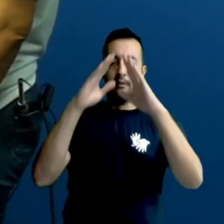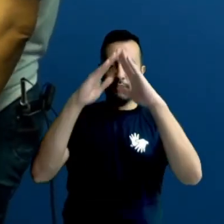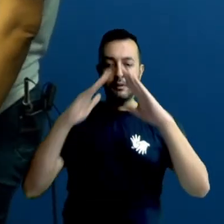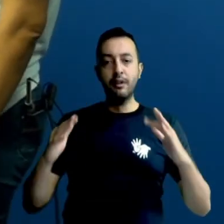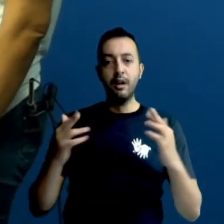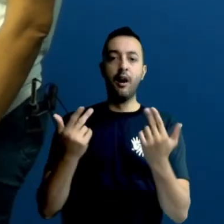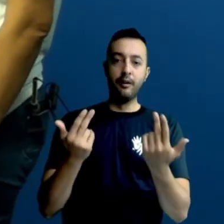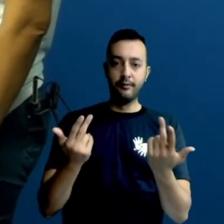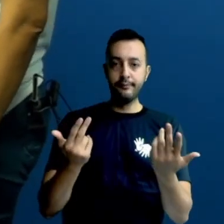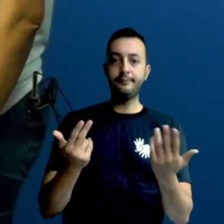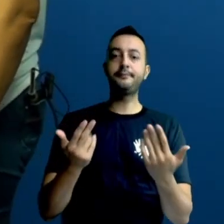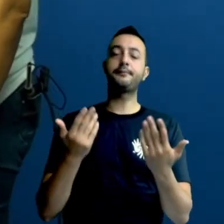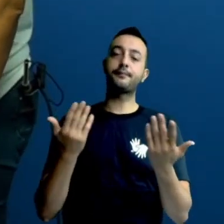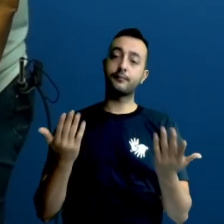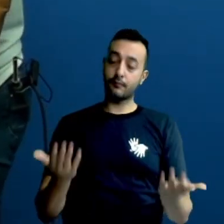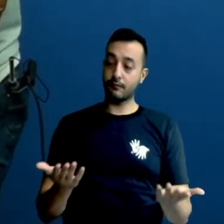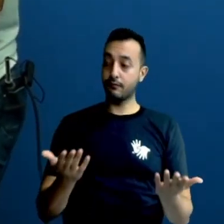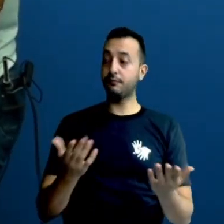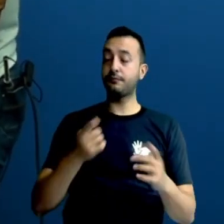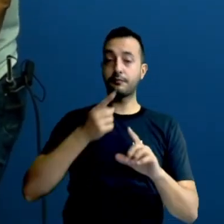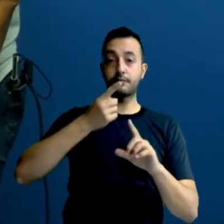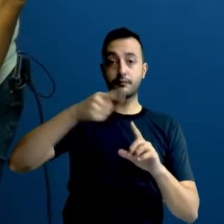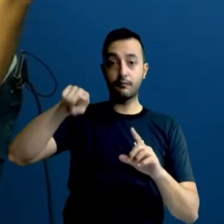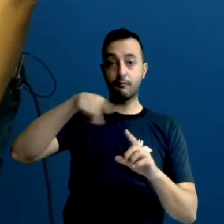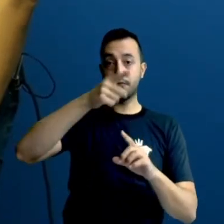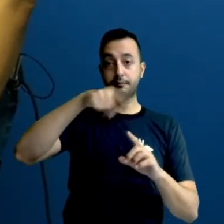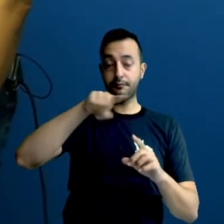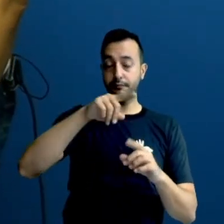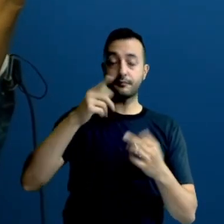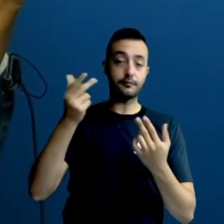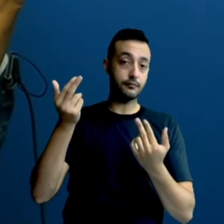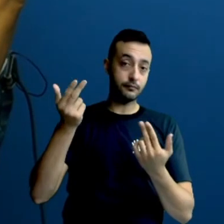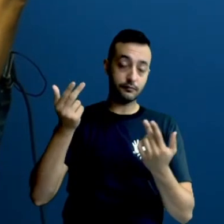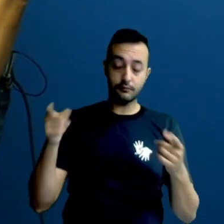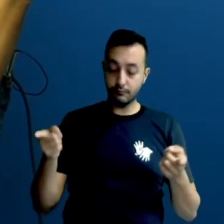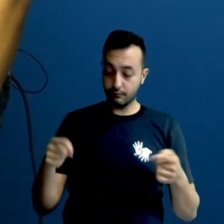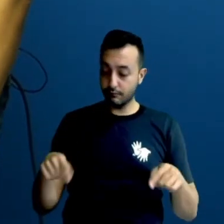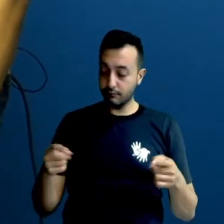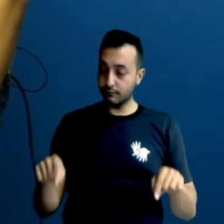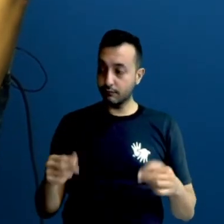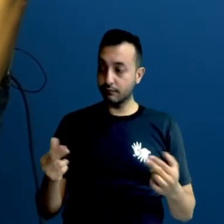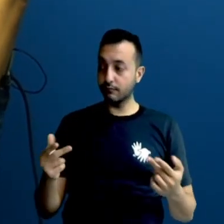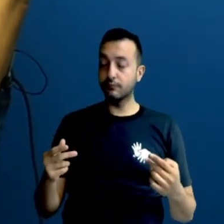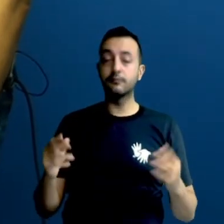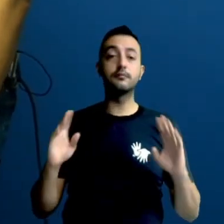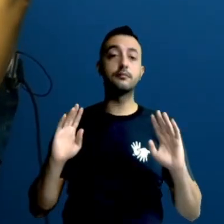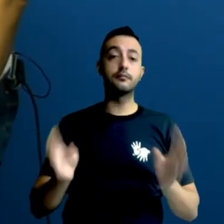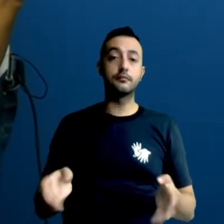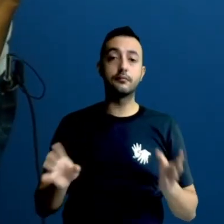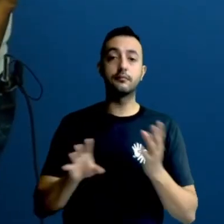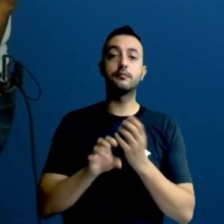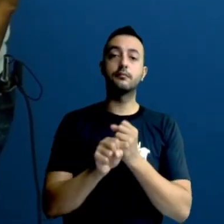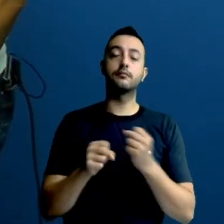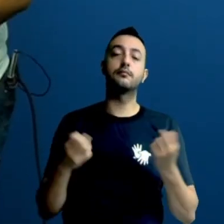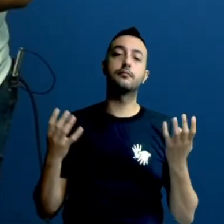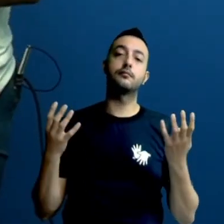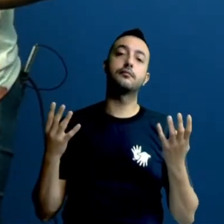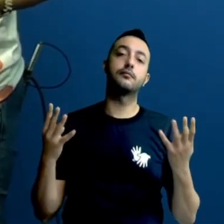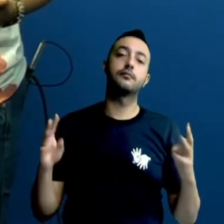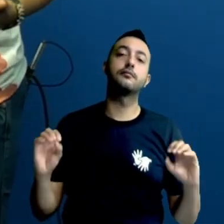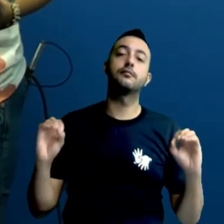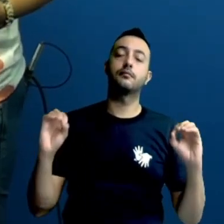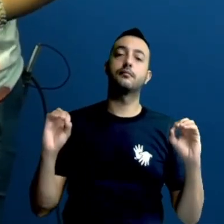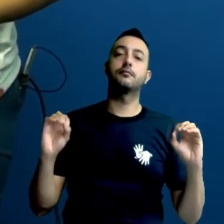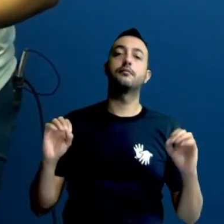o ângulo alfa desse triângulo? Então, gente, esses 2 ângulos têm a mesma medida e aqui já tem 40. Os 3 devem